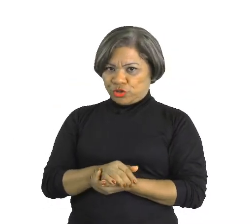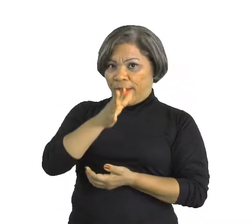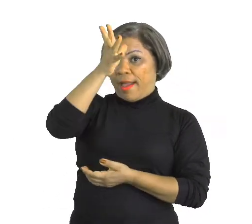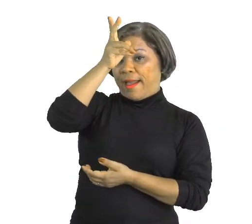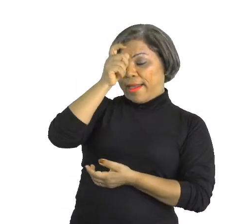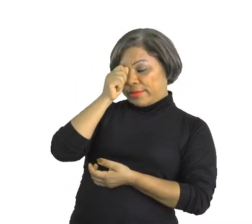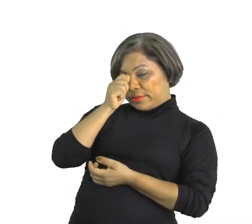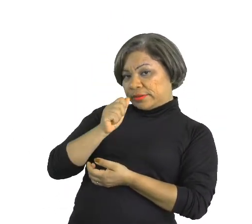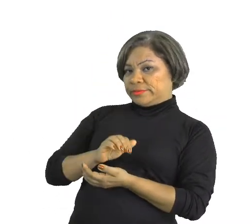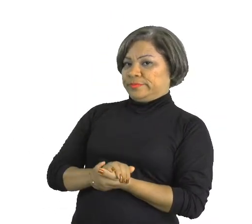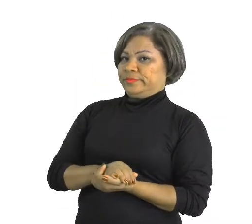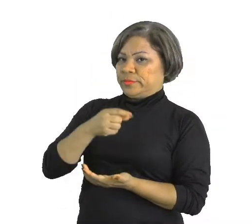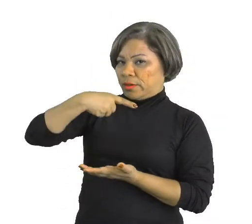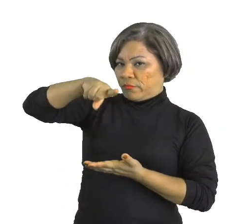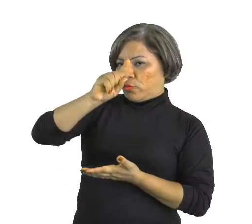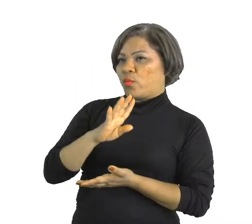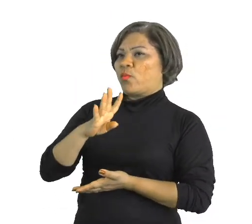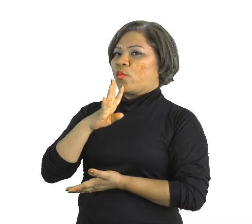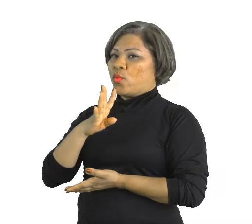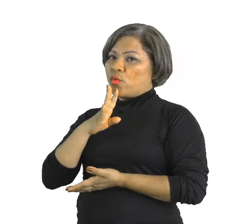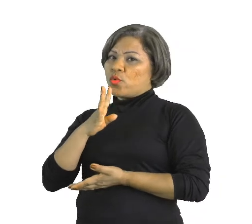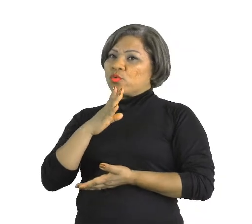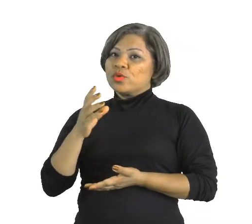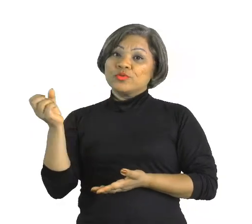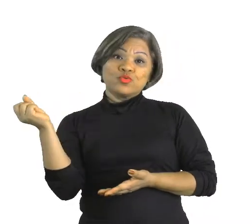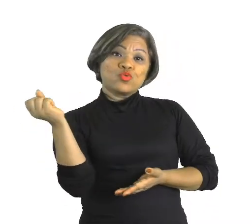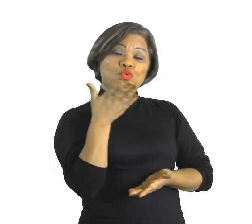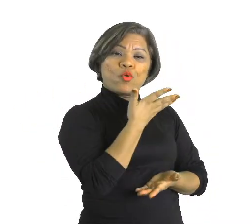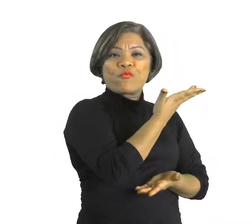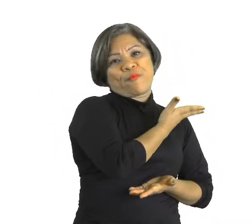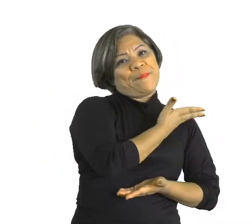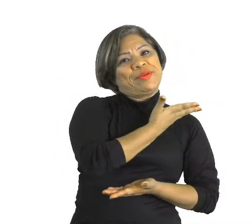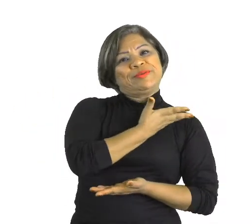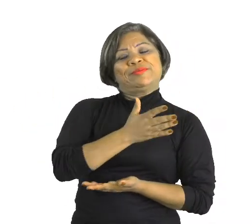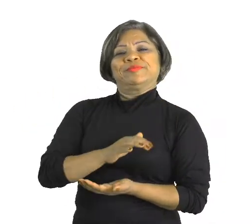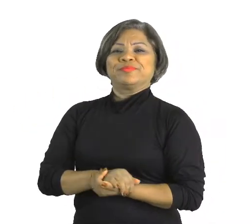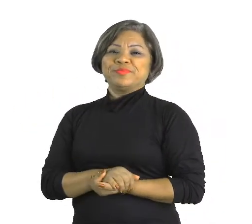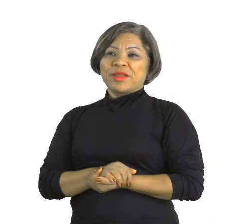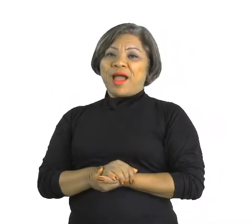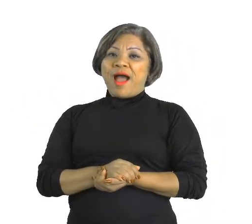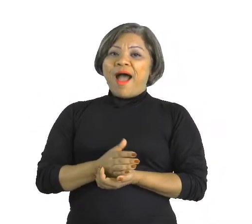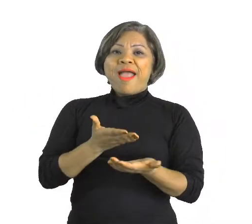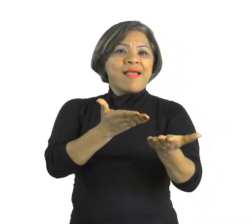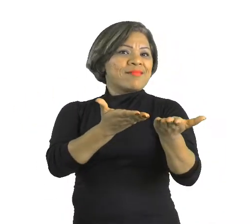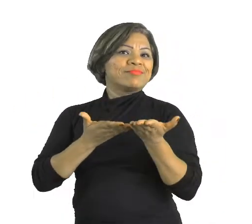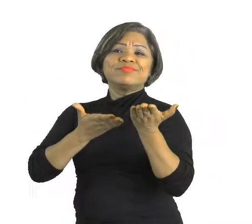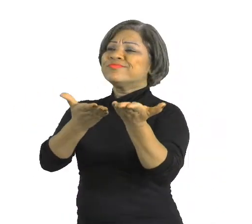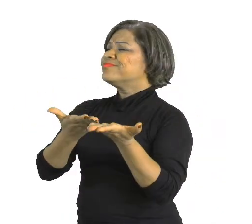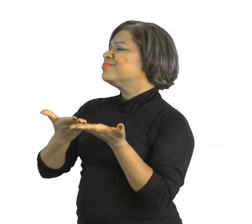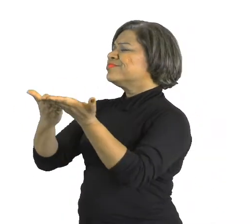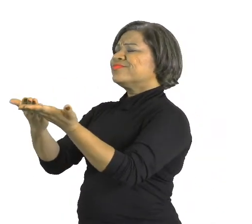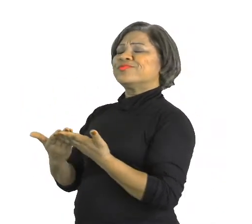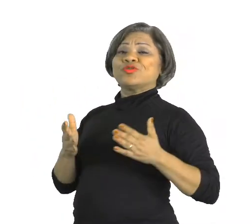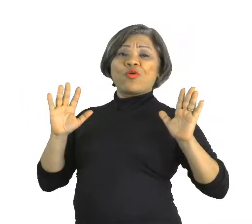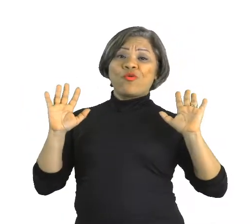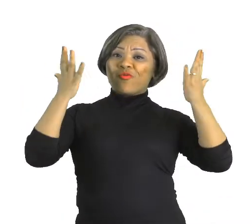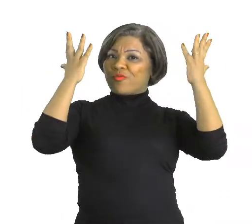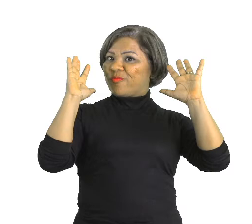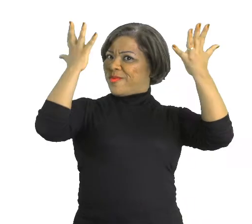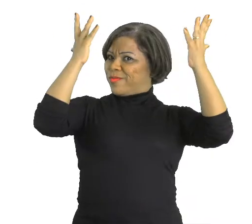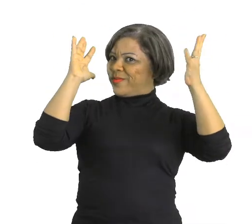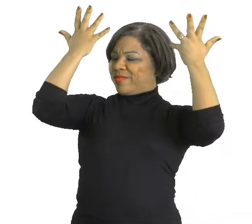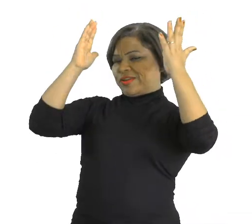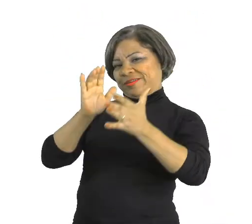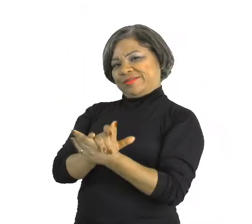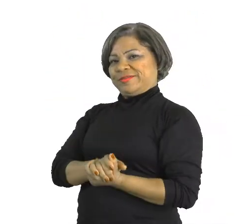novos amigos. Ela convidou todos eles para uma festa e esqueceu-se completamente